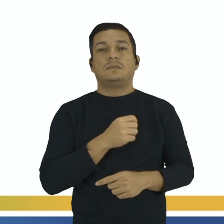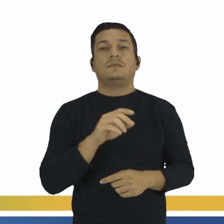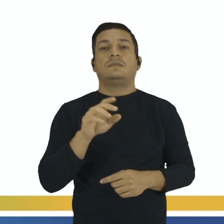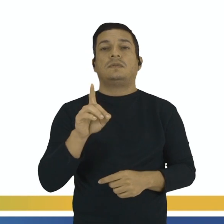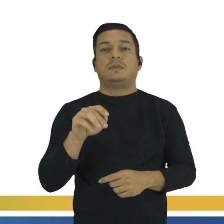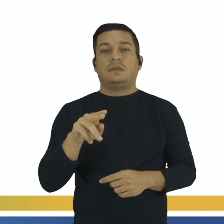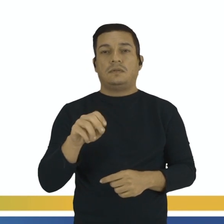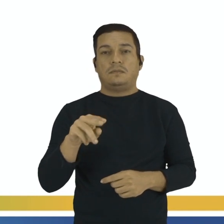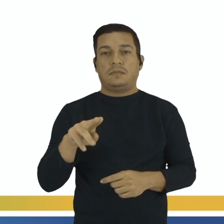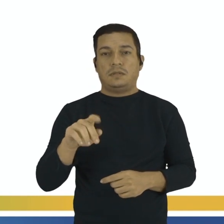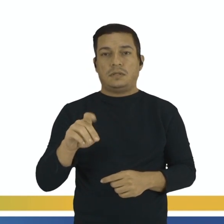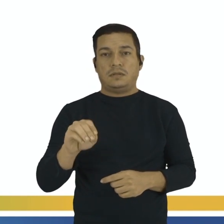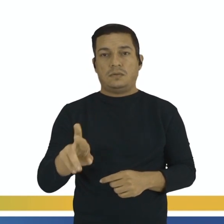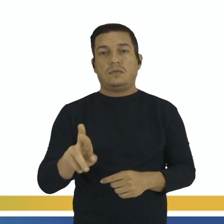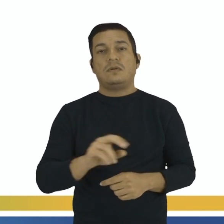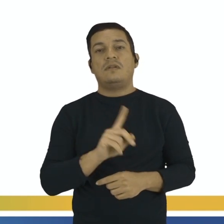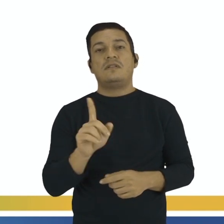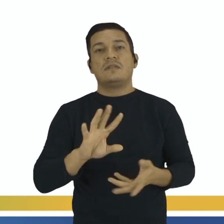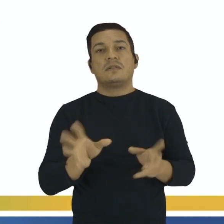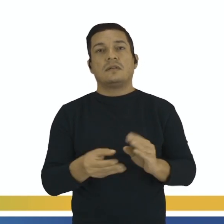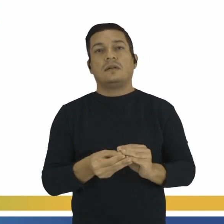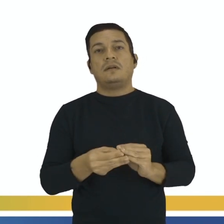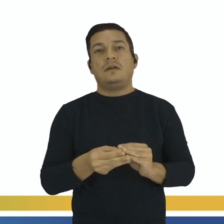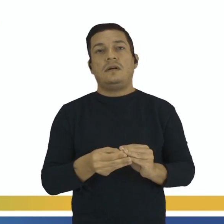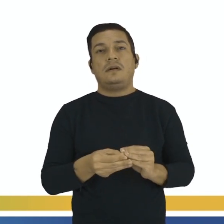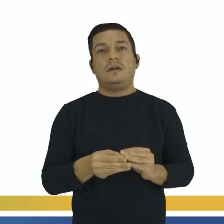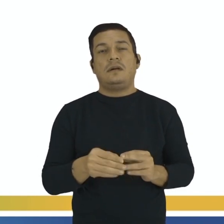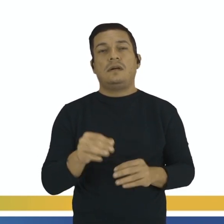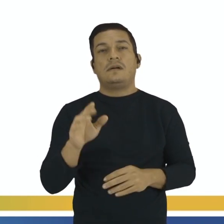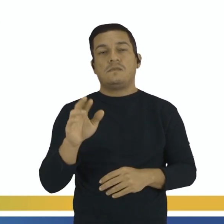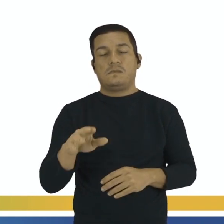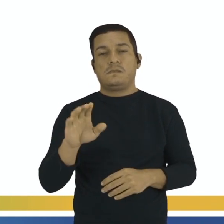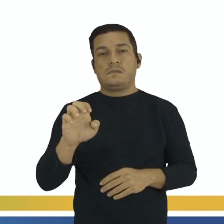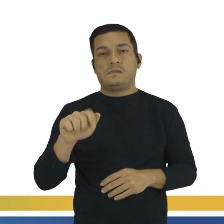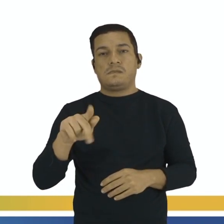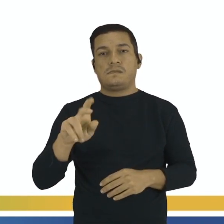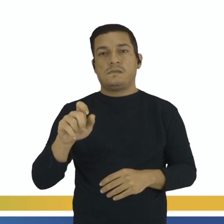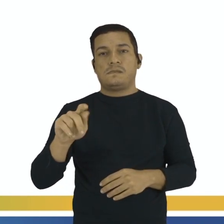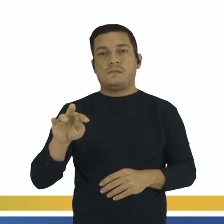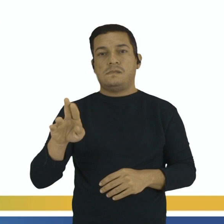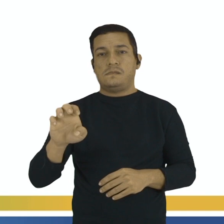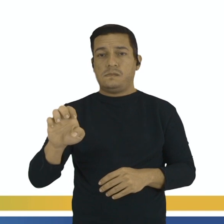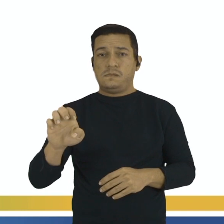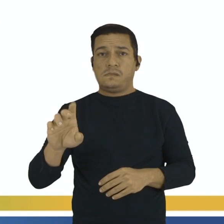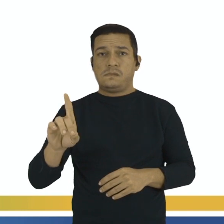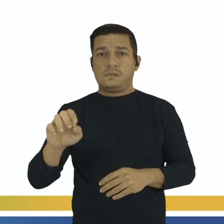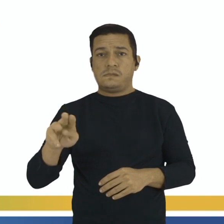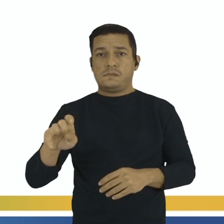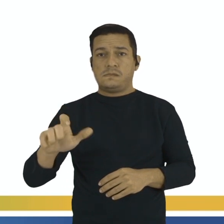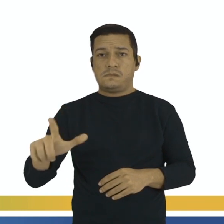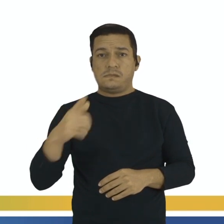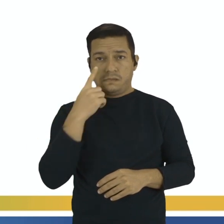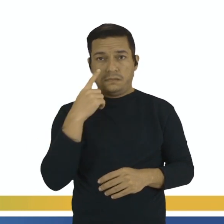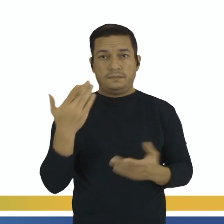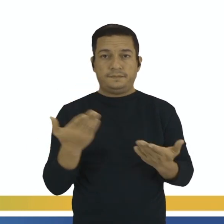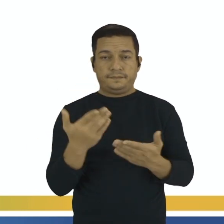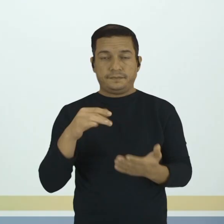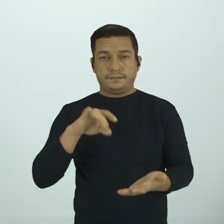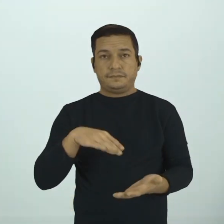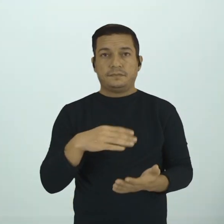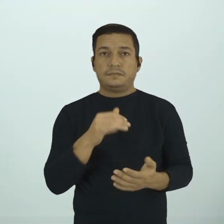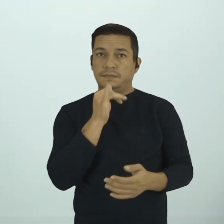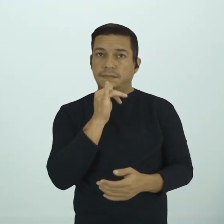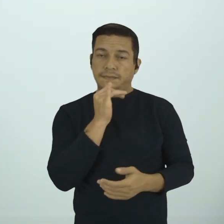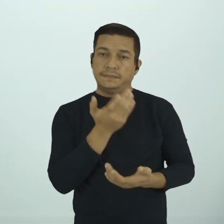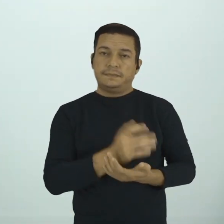pelo denominador ou transformando a fração em uma equivalente decimal, que nós vimos agora no último exemplo.